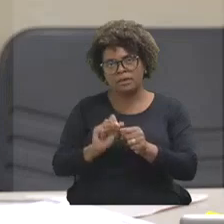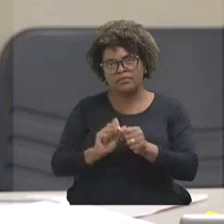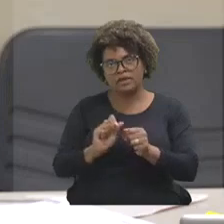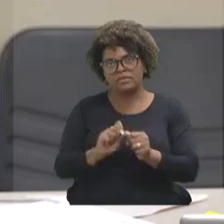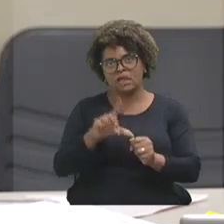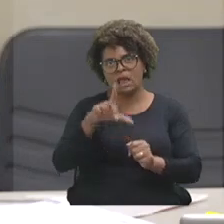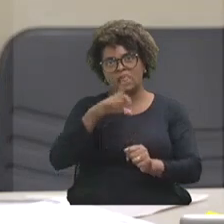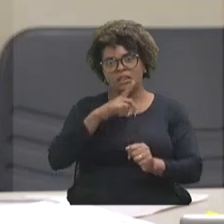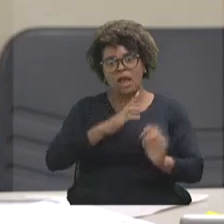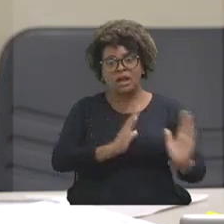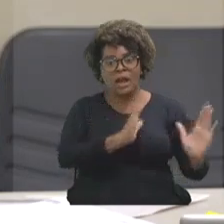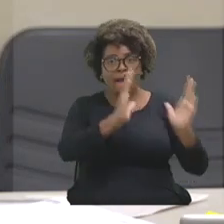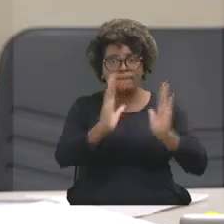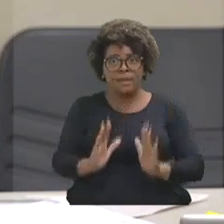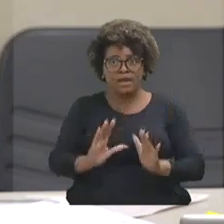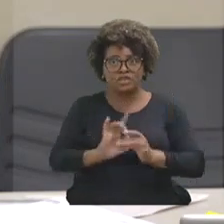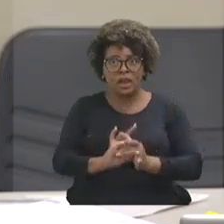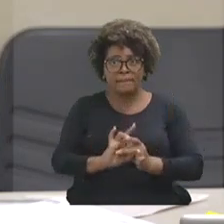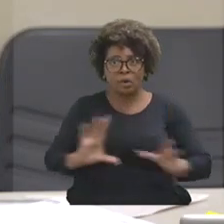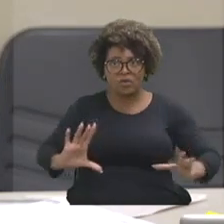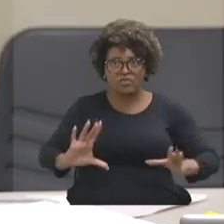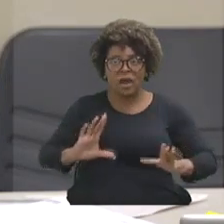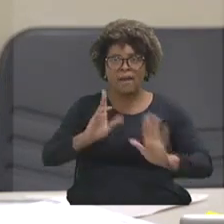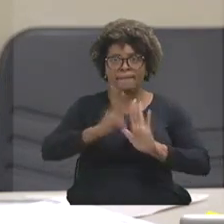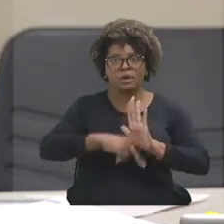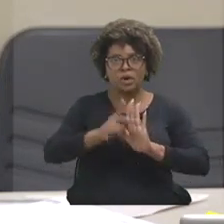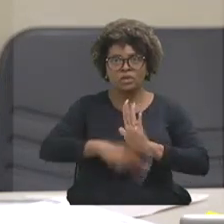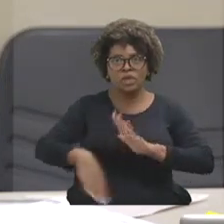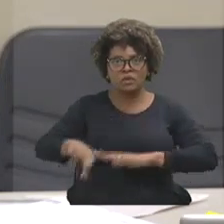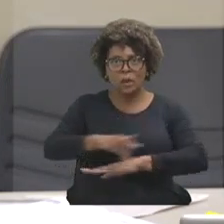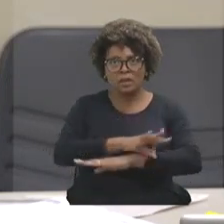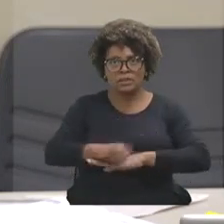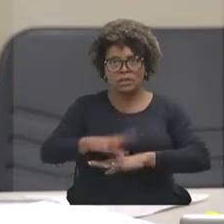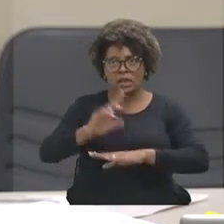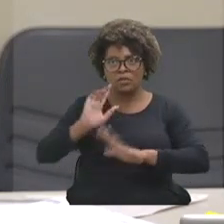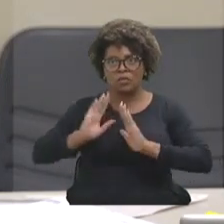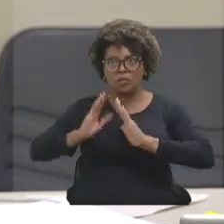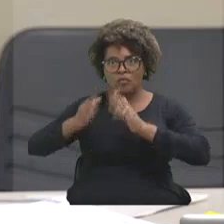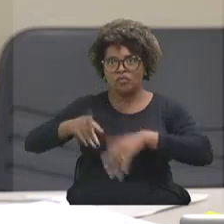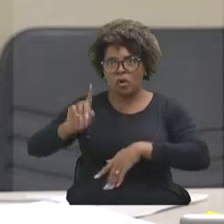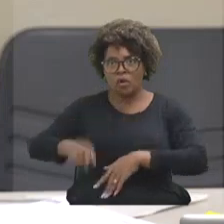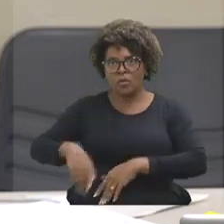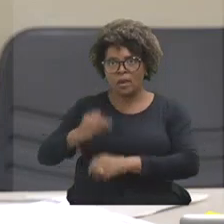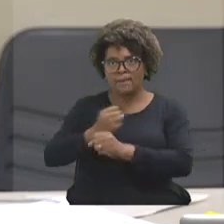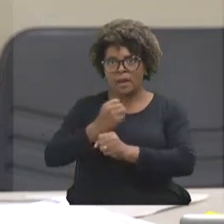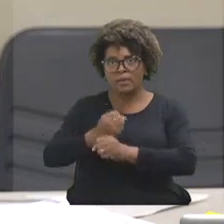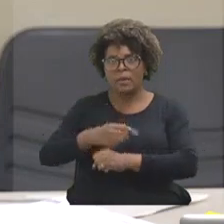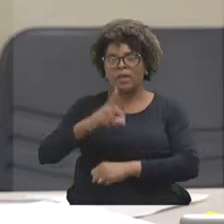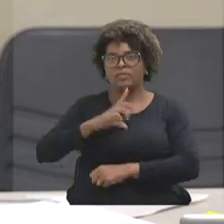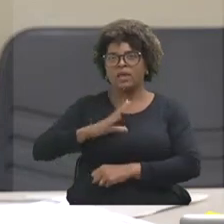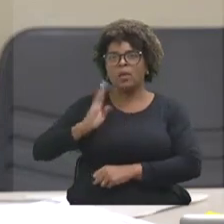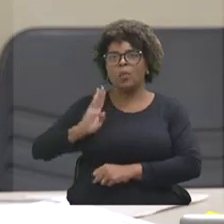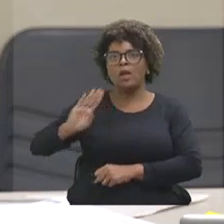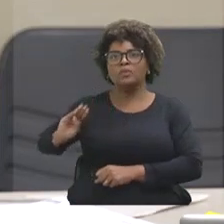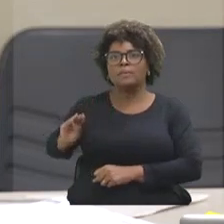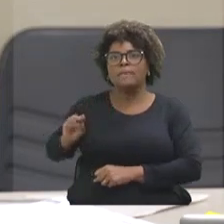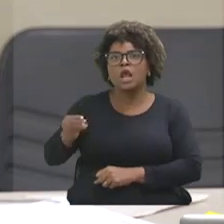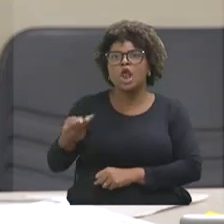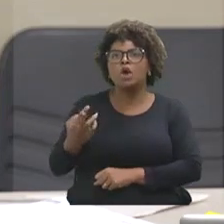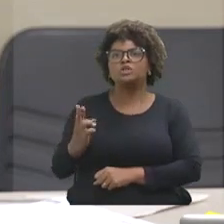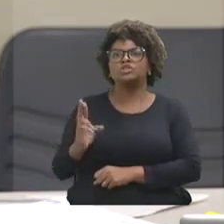aprovação dos projetos arquitetônicos é para obra Então são quatro milhões de reais para o estado